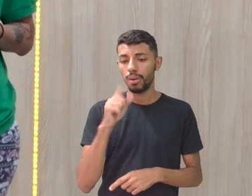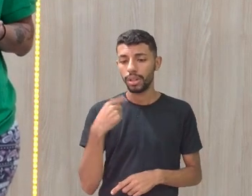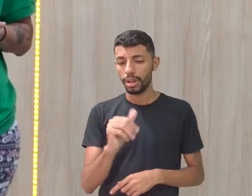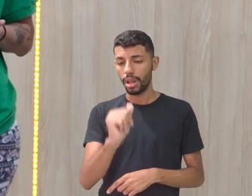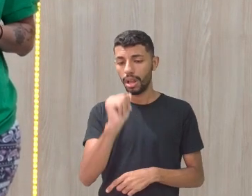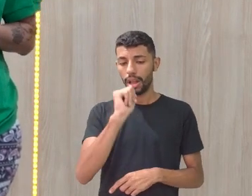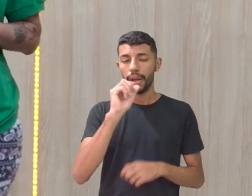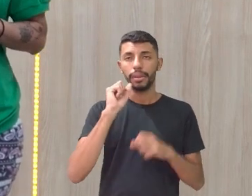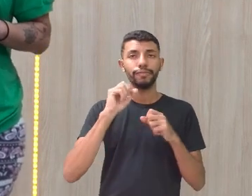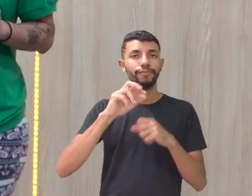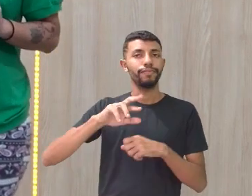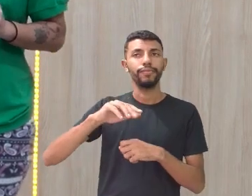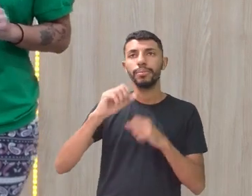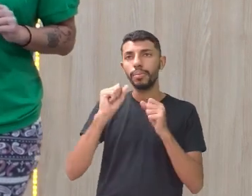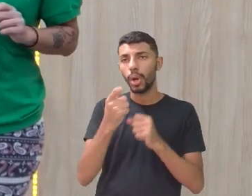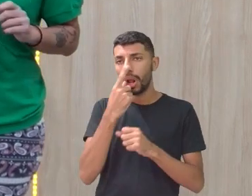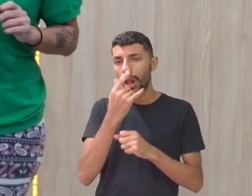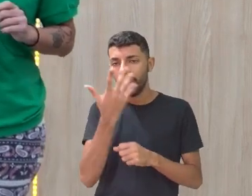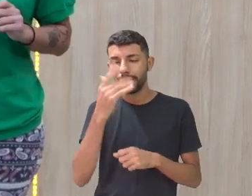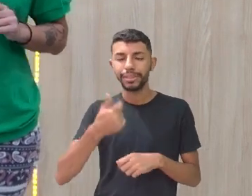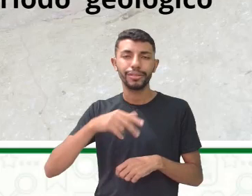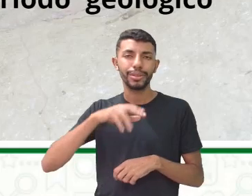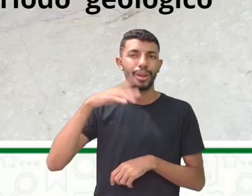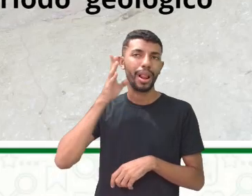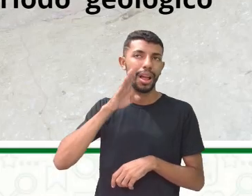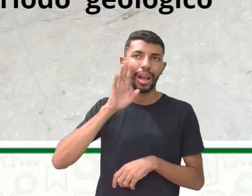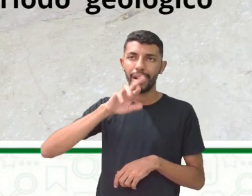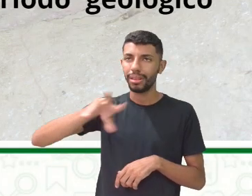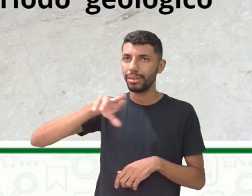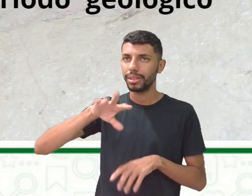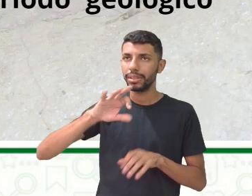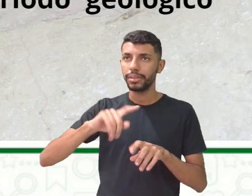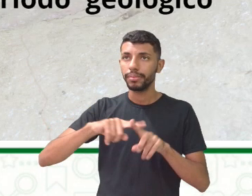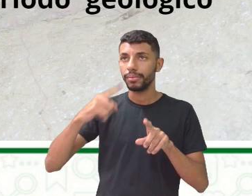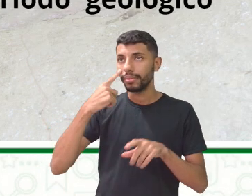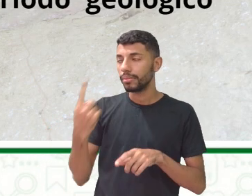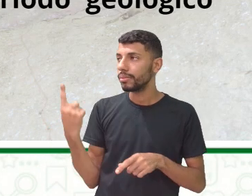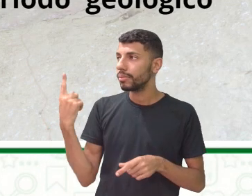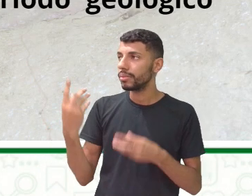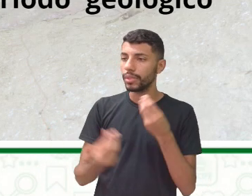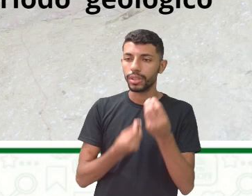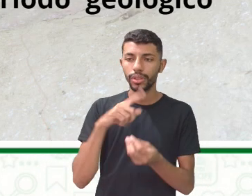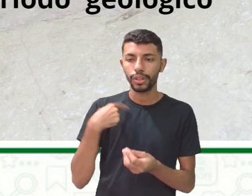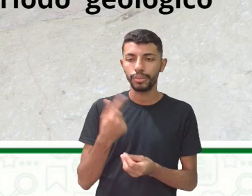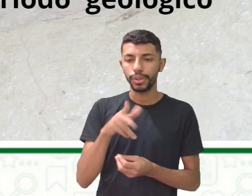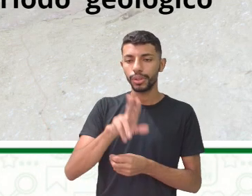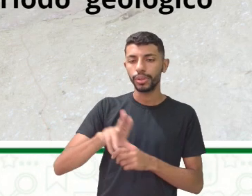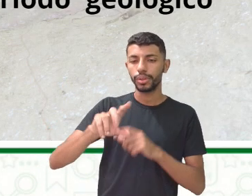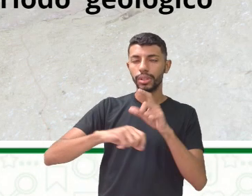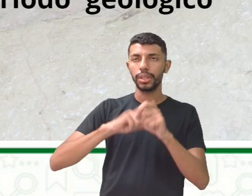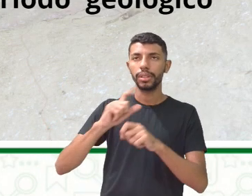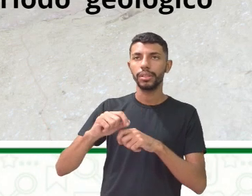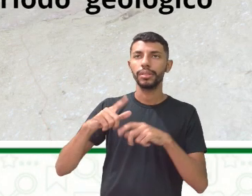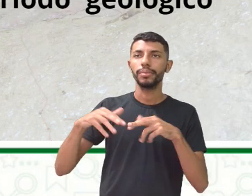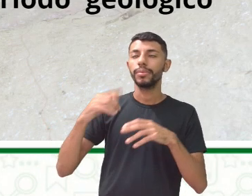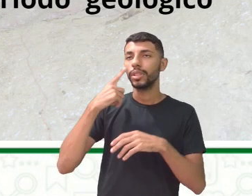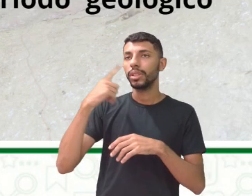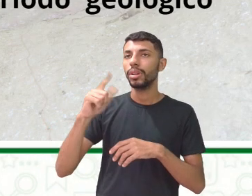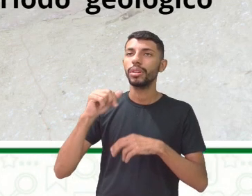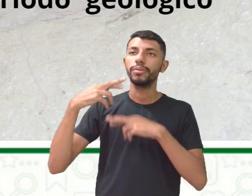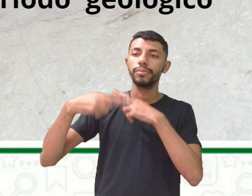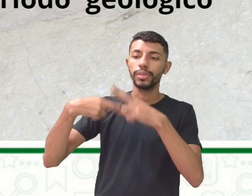não é legal. Mas vejam aqui no slide. Como devemos utilizar nossos recursos, né? Já os recursos